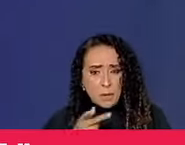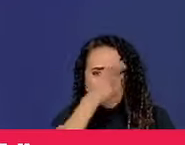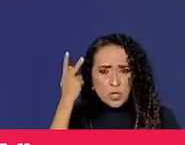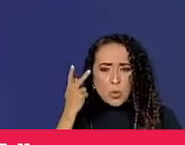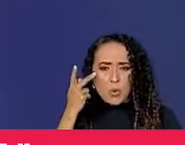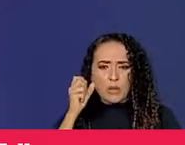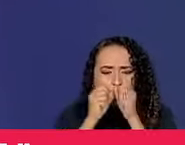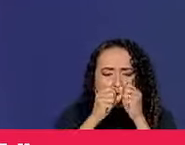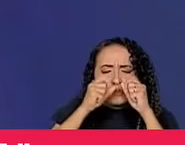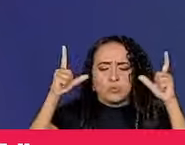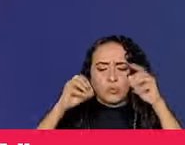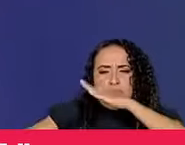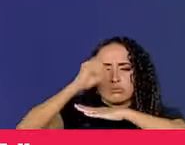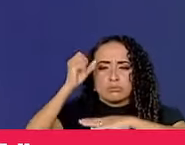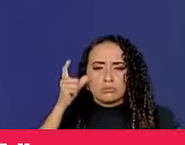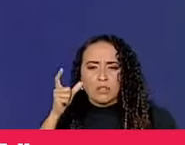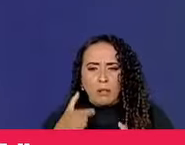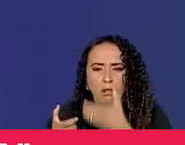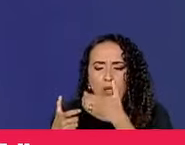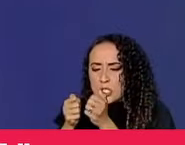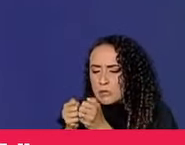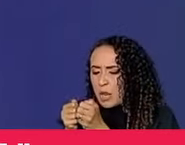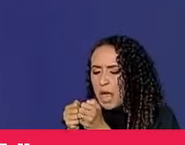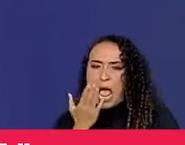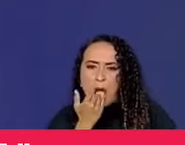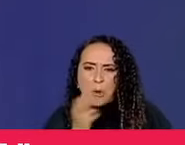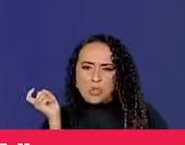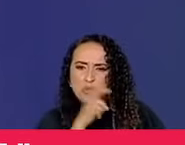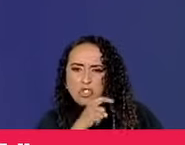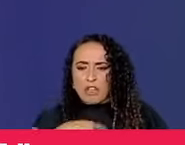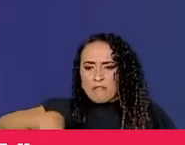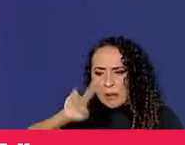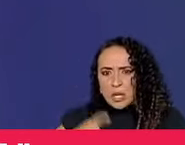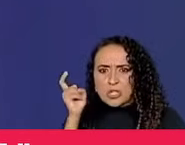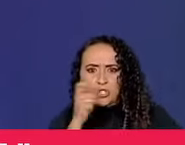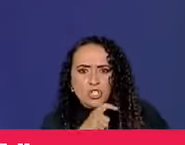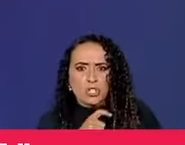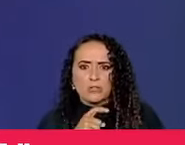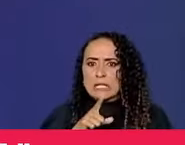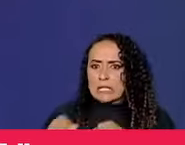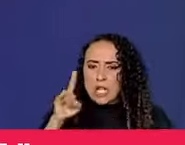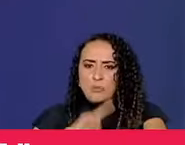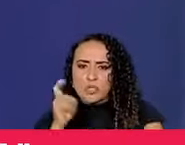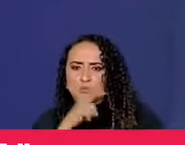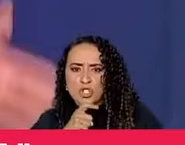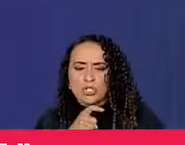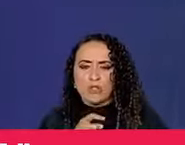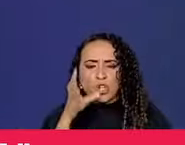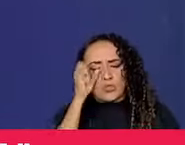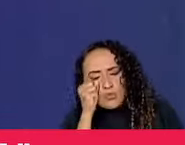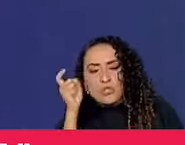que levanta de manhã mentindo no celular, almoça mentindo, vai no banheiro mentindo, sai do banheiro mentindo, vai